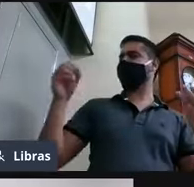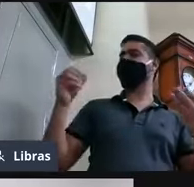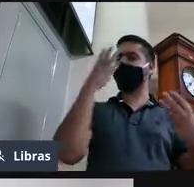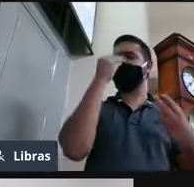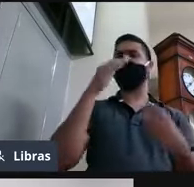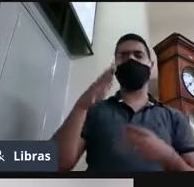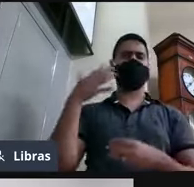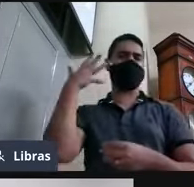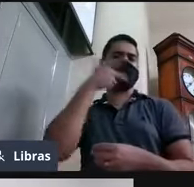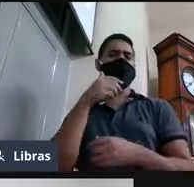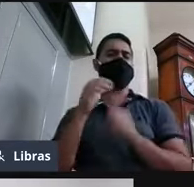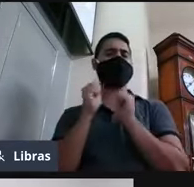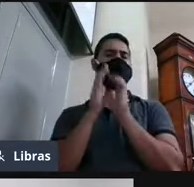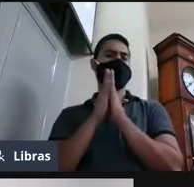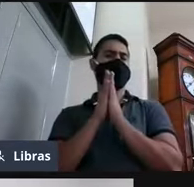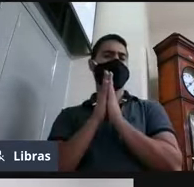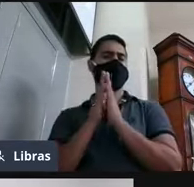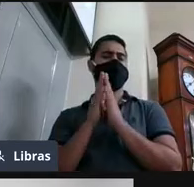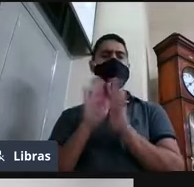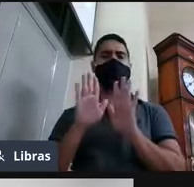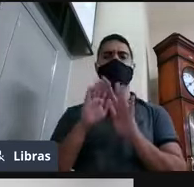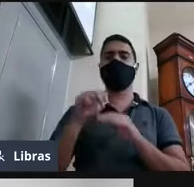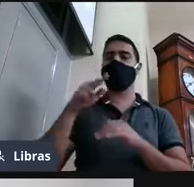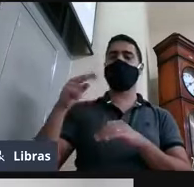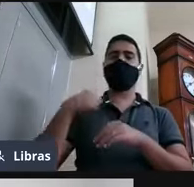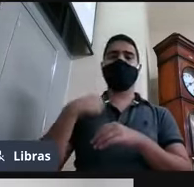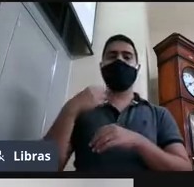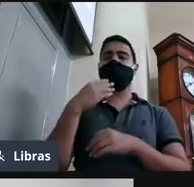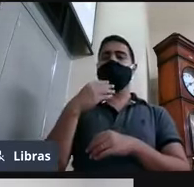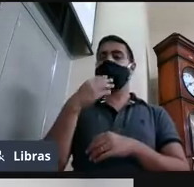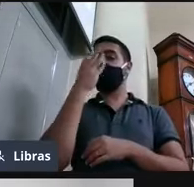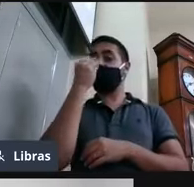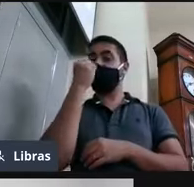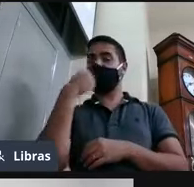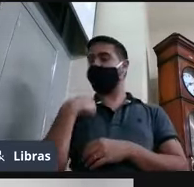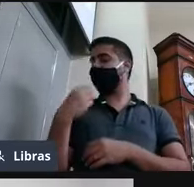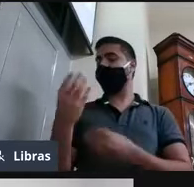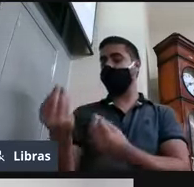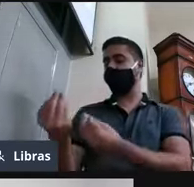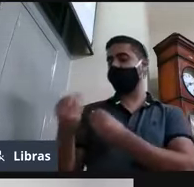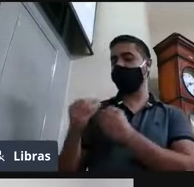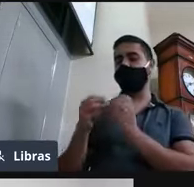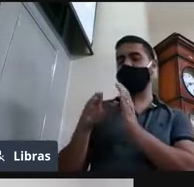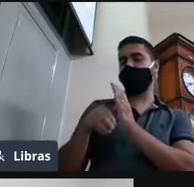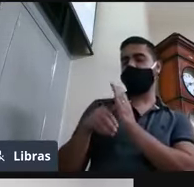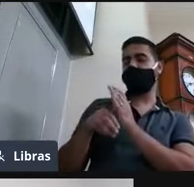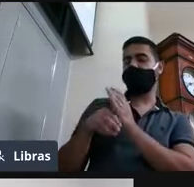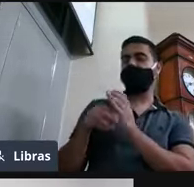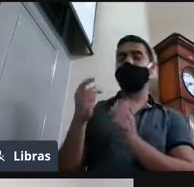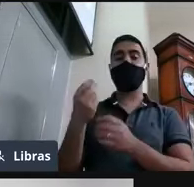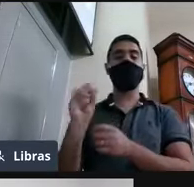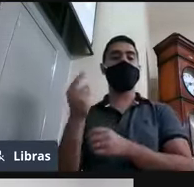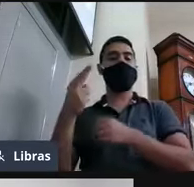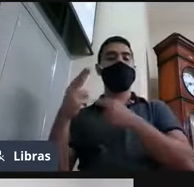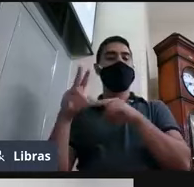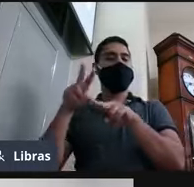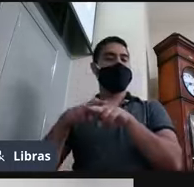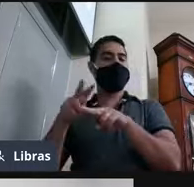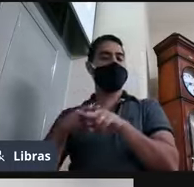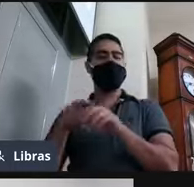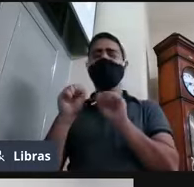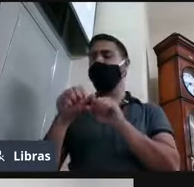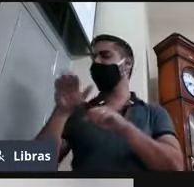bonita, pelo menos, por favor. Mas nunca vão botar foto minha pegando dinheiro. Nunca vão botar foto minha sendo preso. Vocês podem me